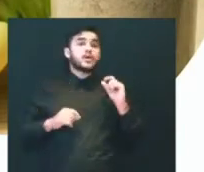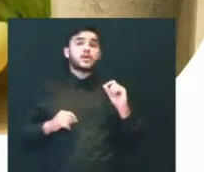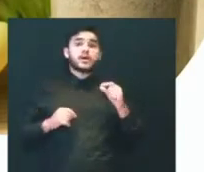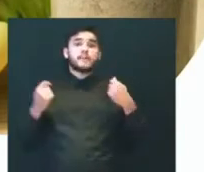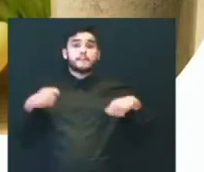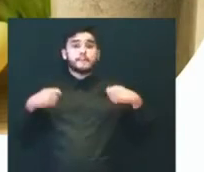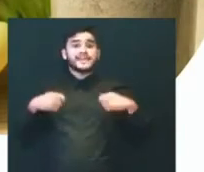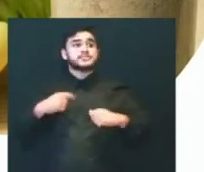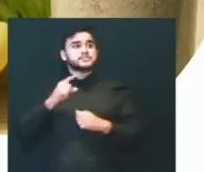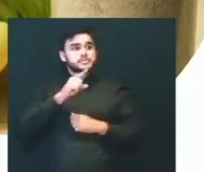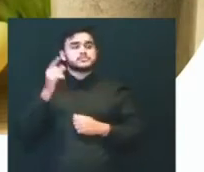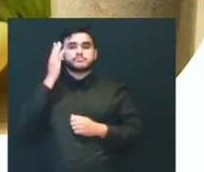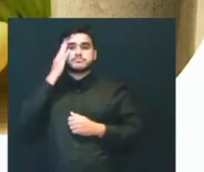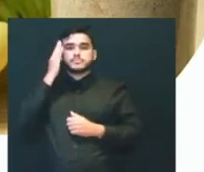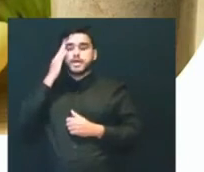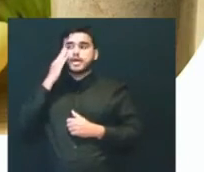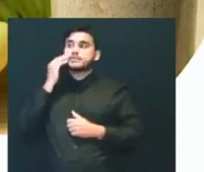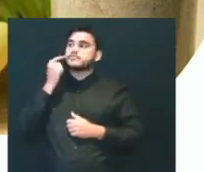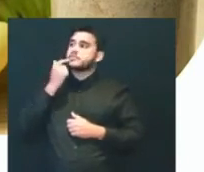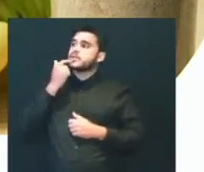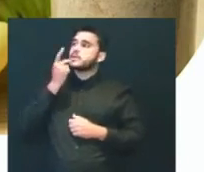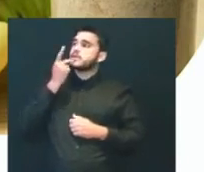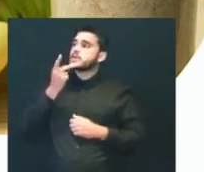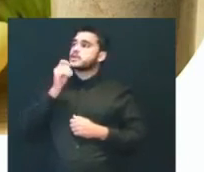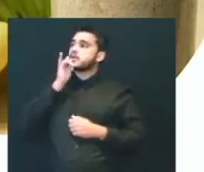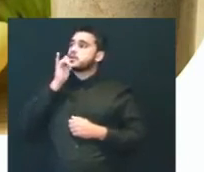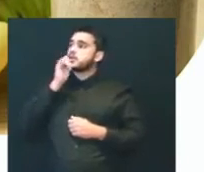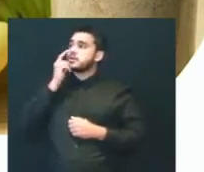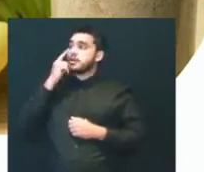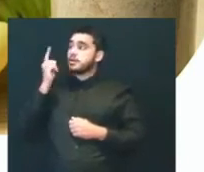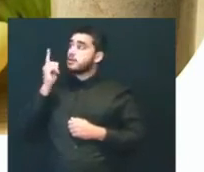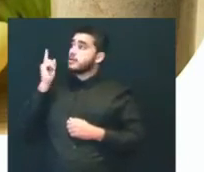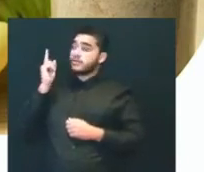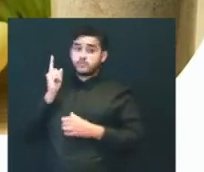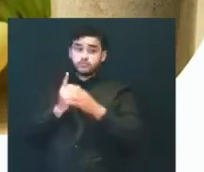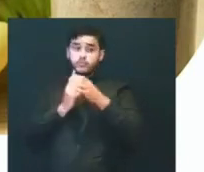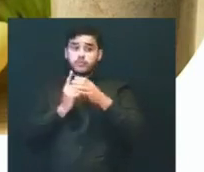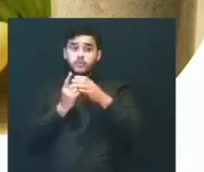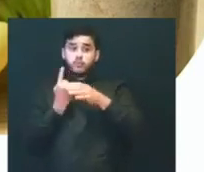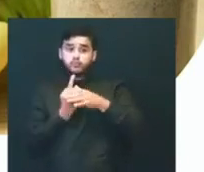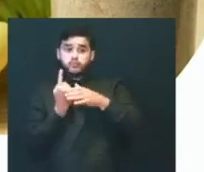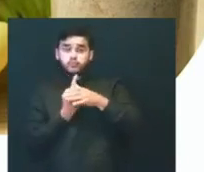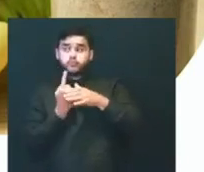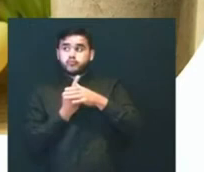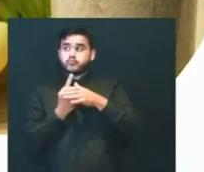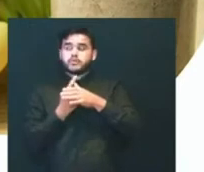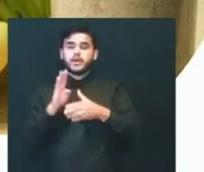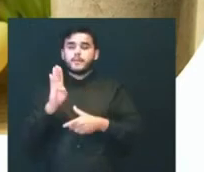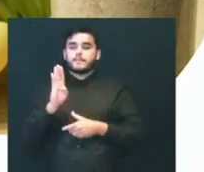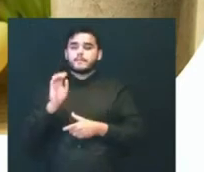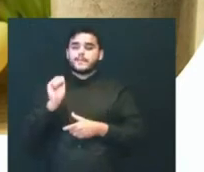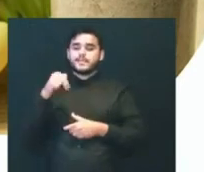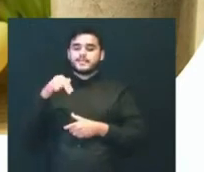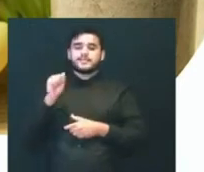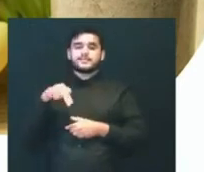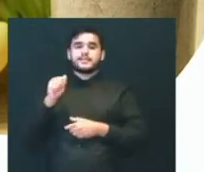aumentar a densidade da refeição. Então, aqui eu estou fazendo uma vitamina de banana, ou bananada, né, como algumas pessoas chamam,